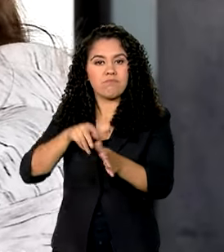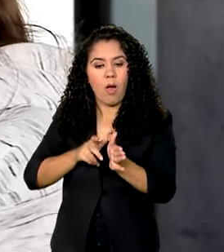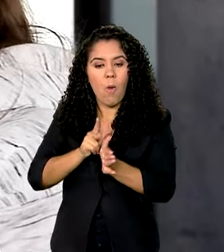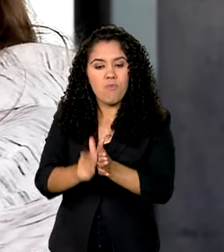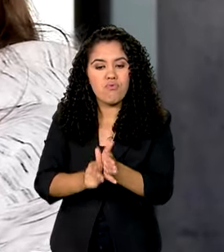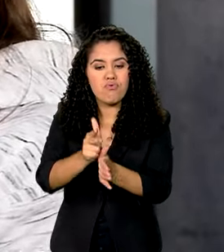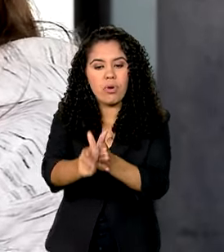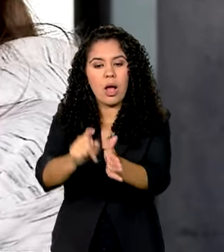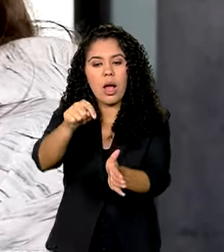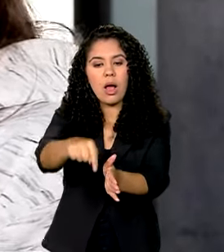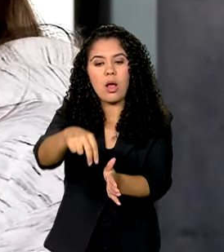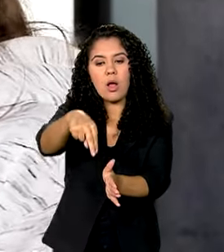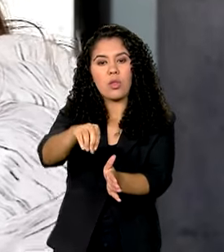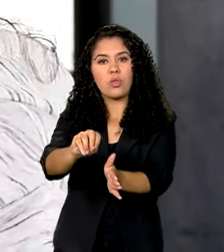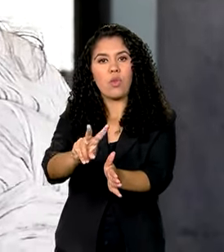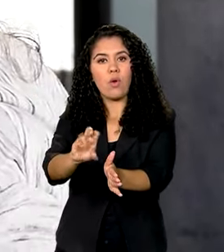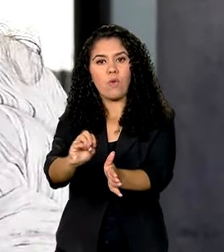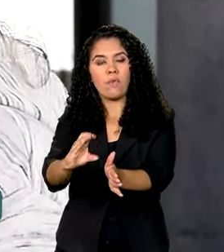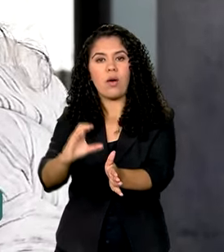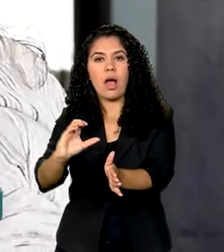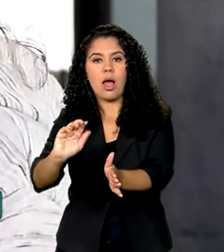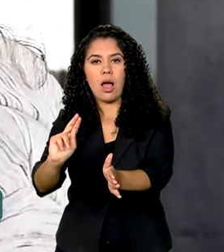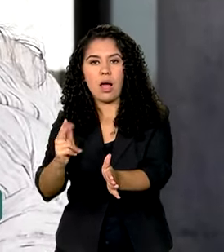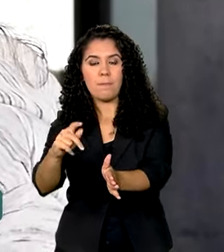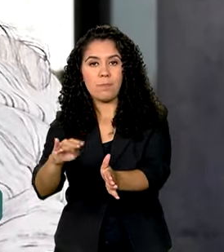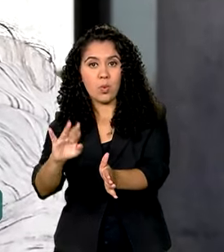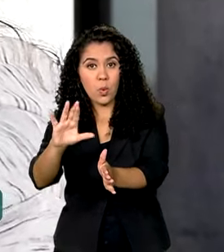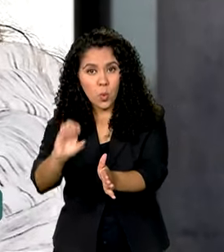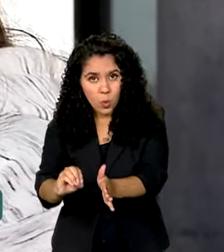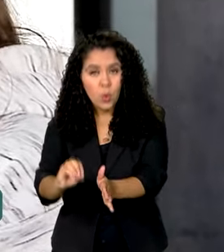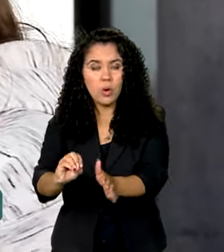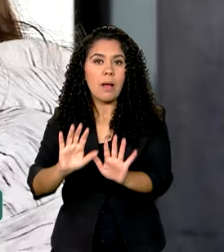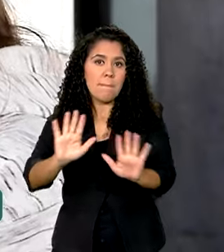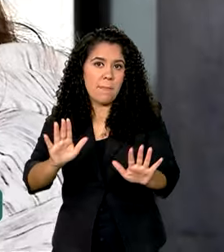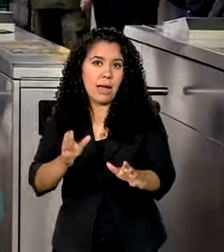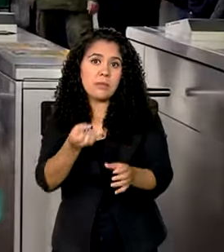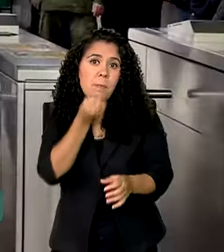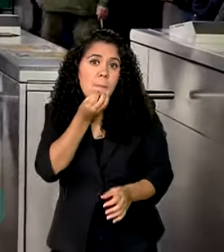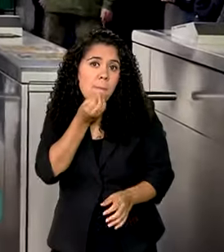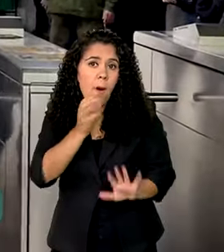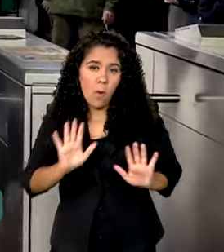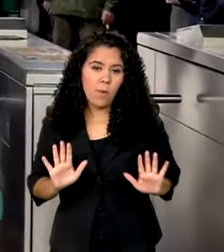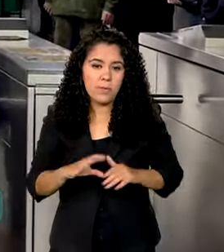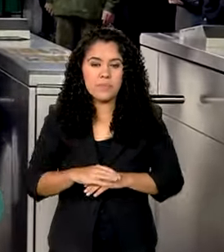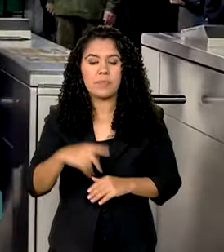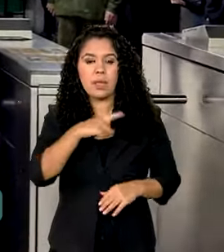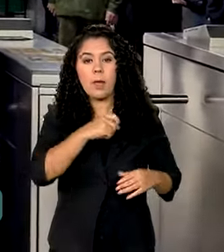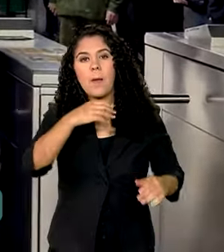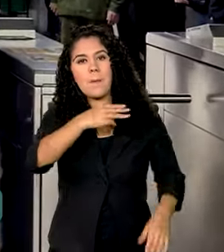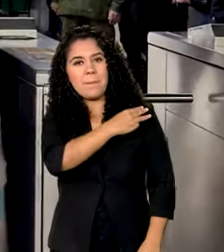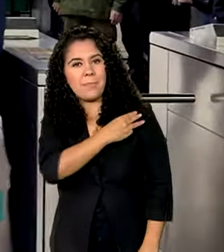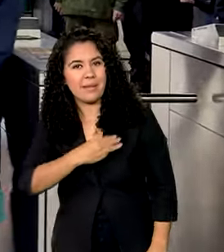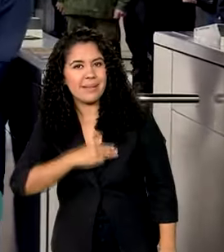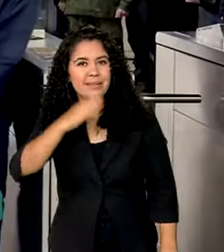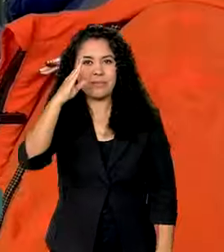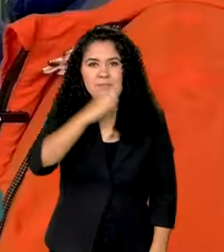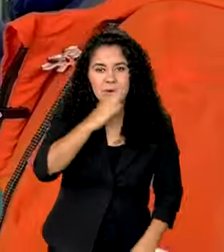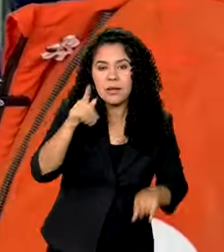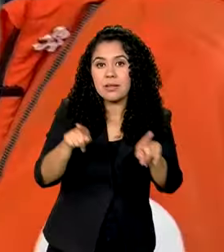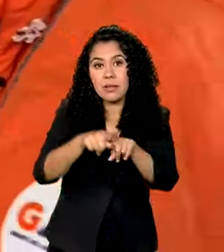mas o pouco que está funcionando já está bom, já está quebrando um galho. Os ministros Paulo Pimenta e Valdez